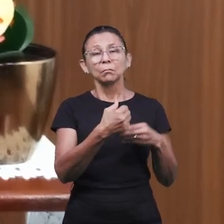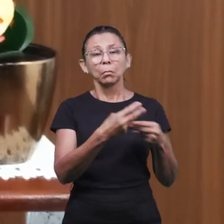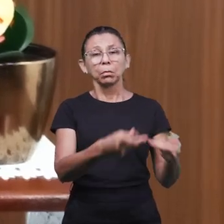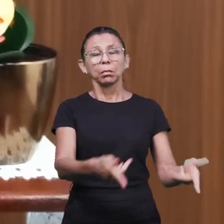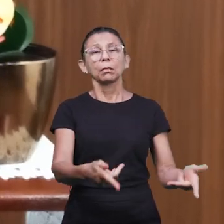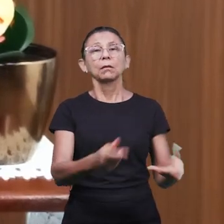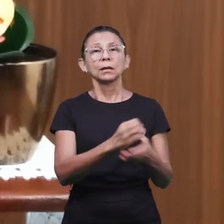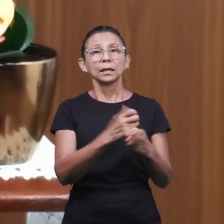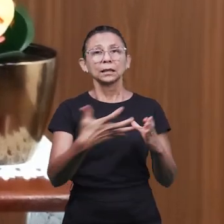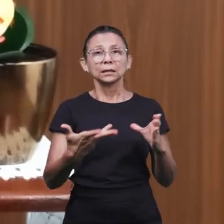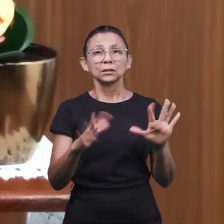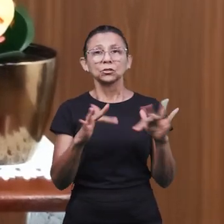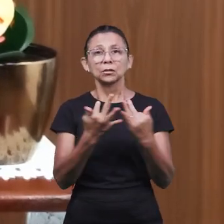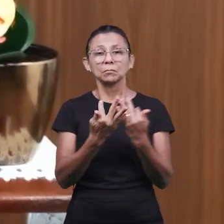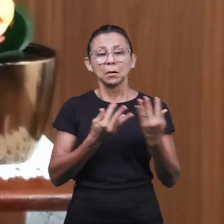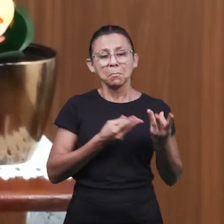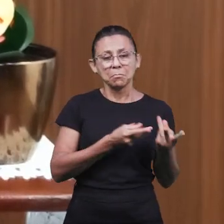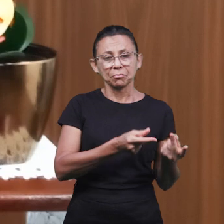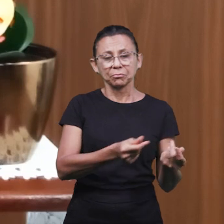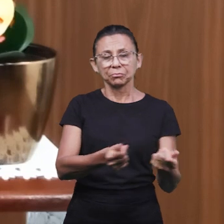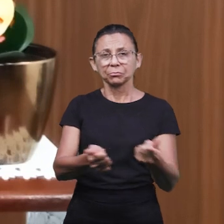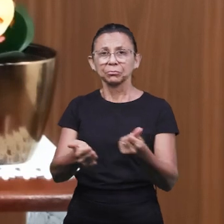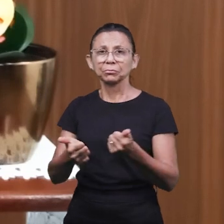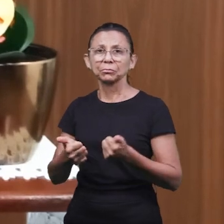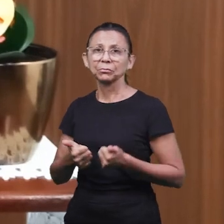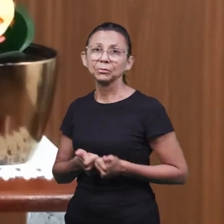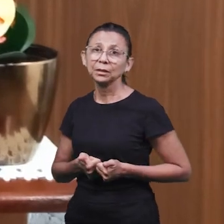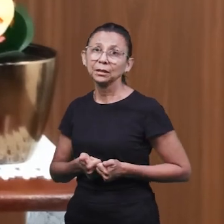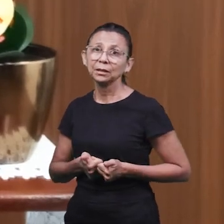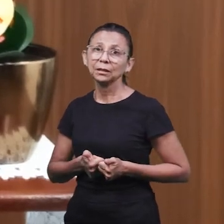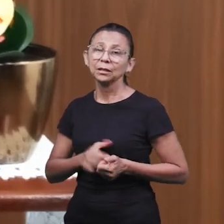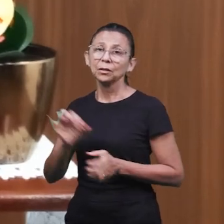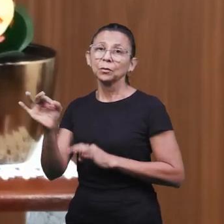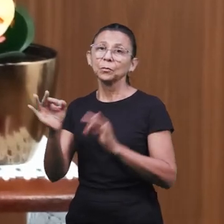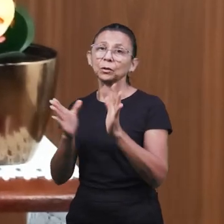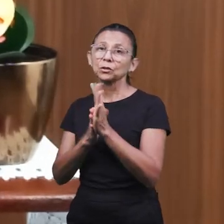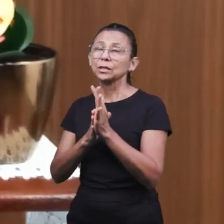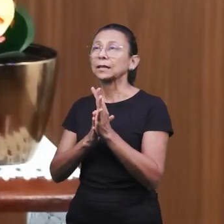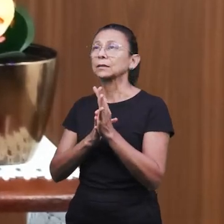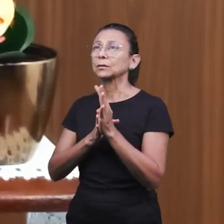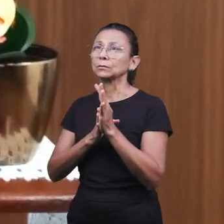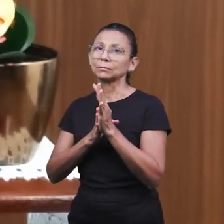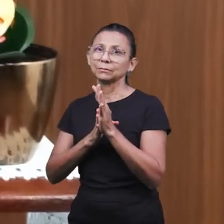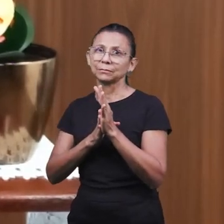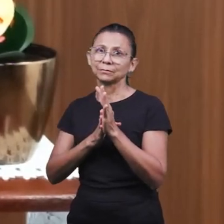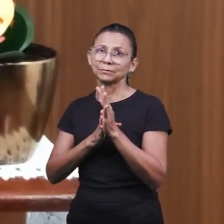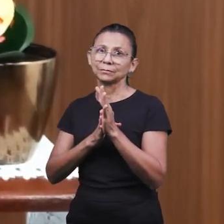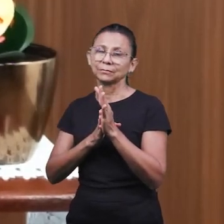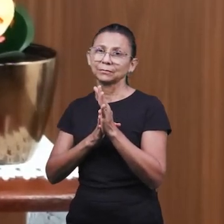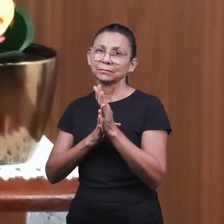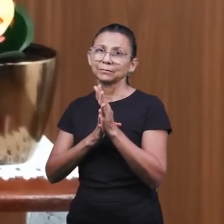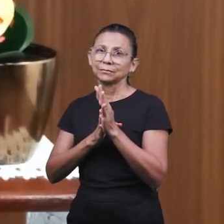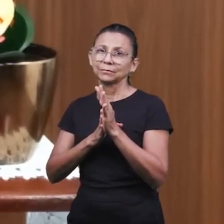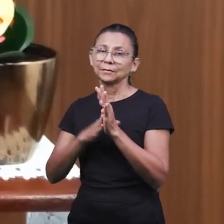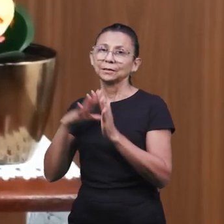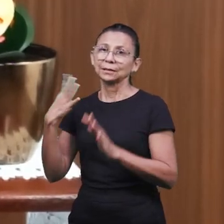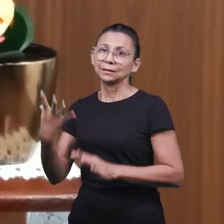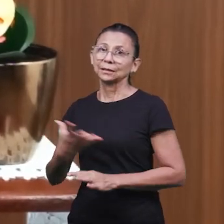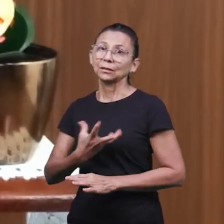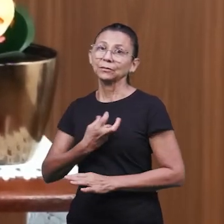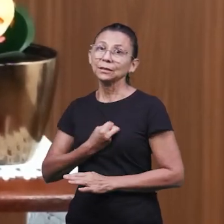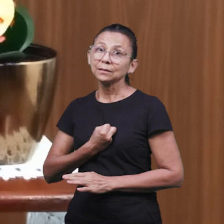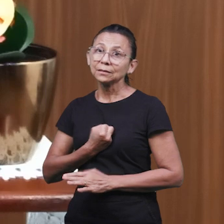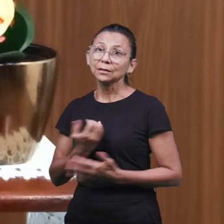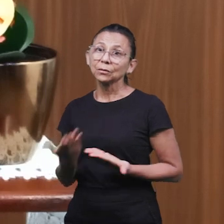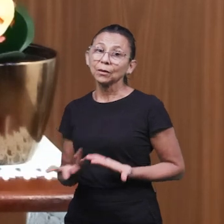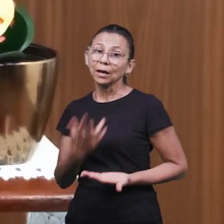já mencionamos, a desconstrução do projeto de Deus, transformando o Evangelho em